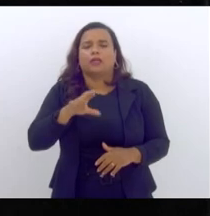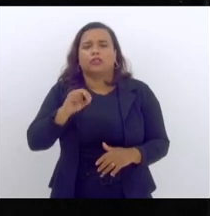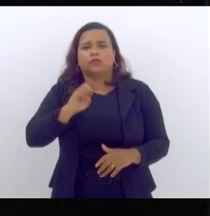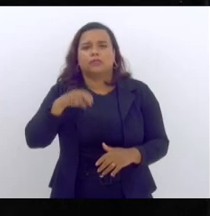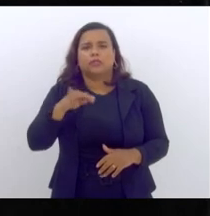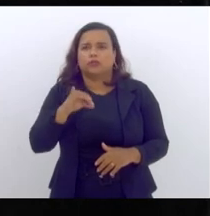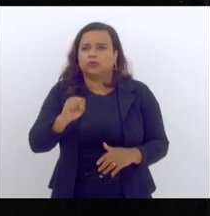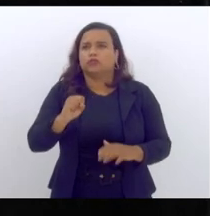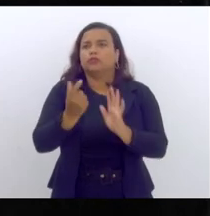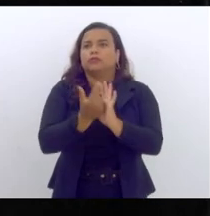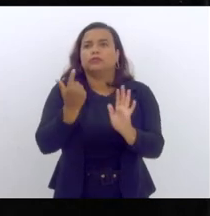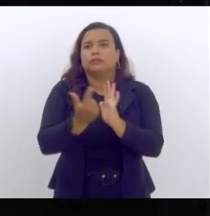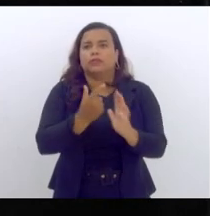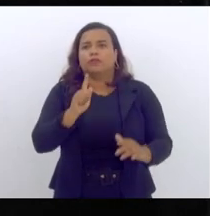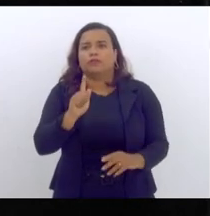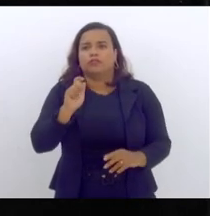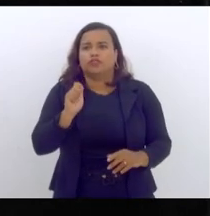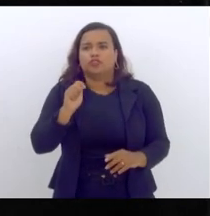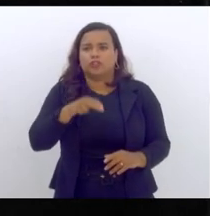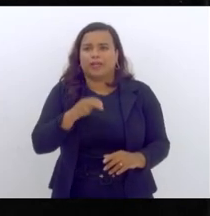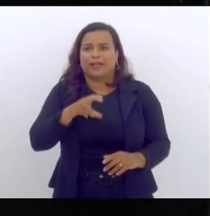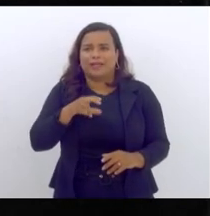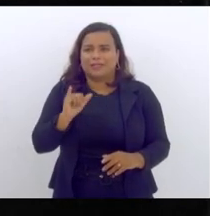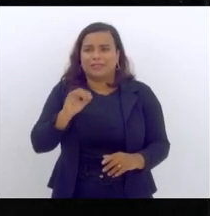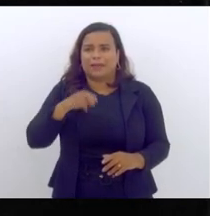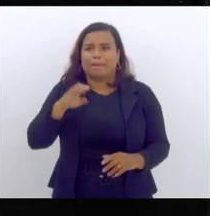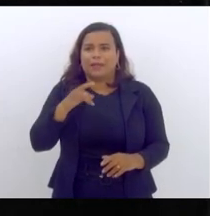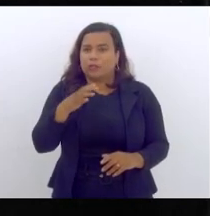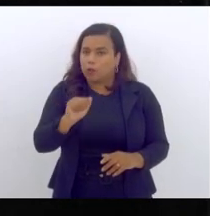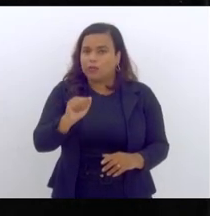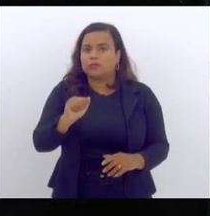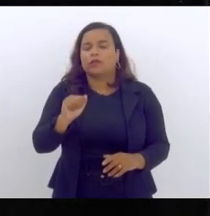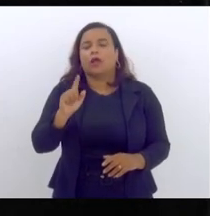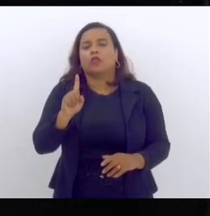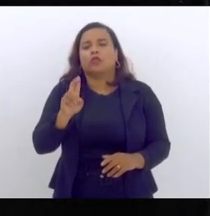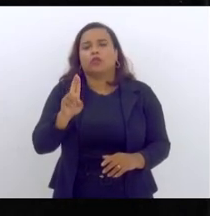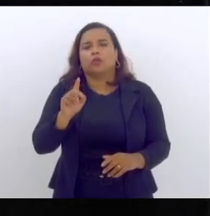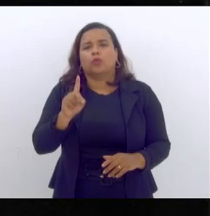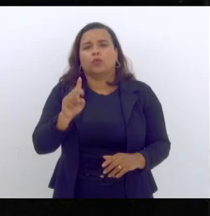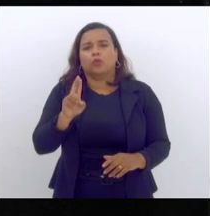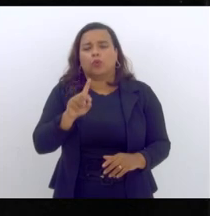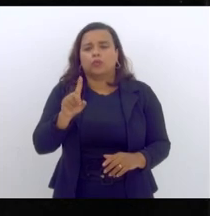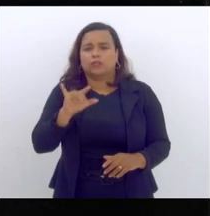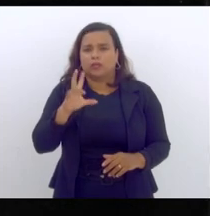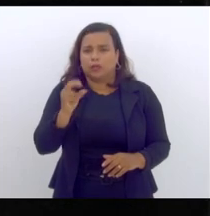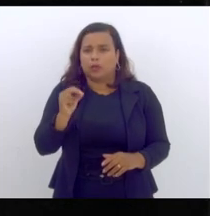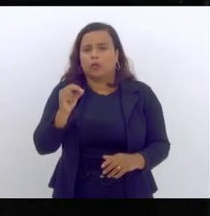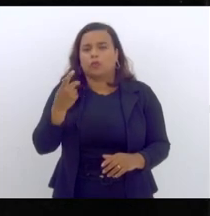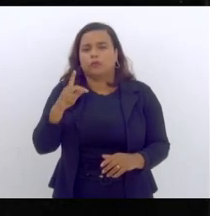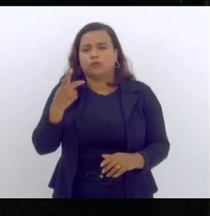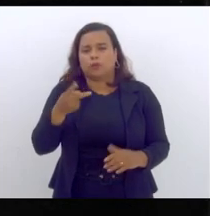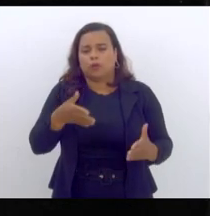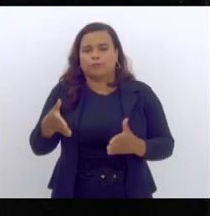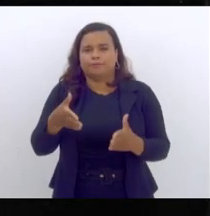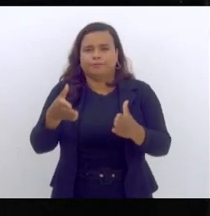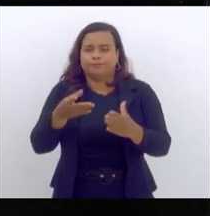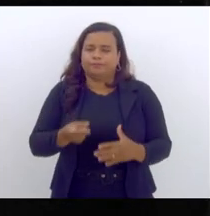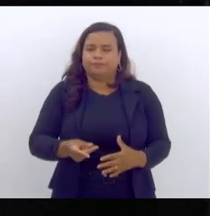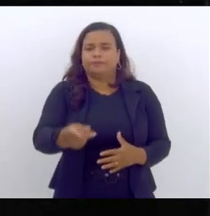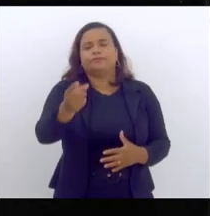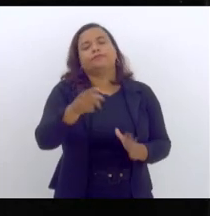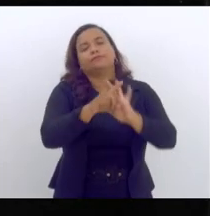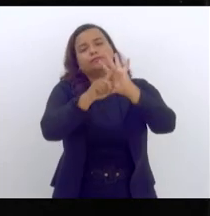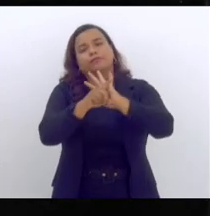Geneci Mendonça o dodozinho sua longa estrada analisando a história de vida da senhora Tânia